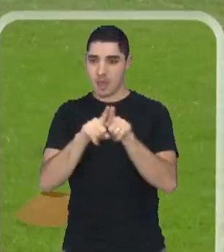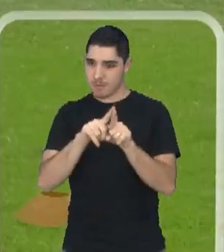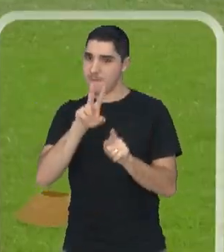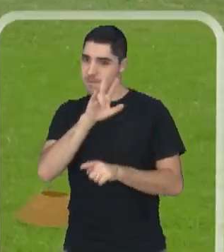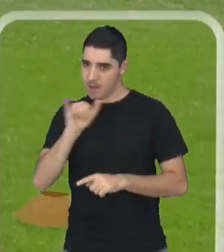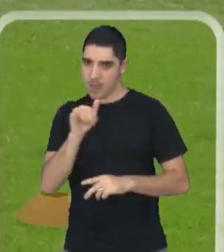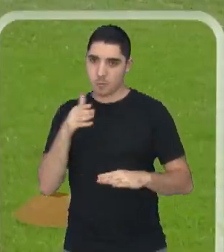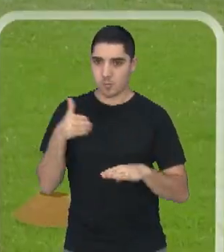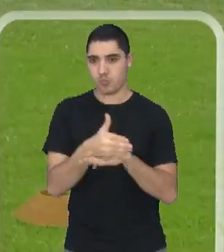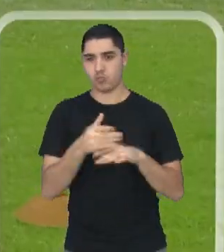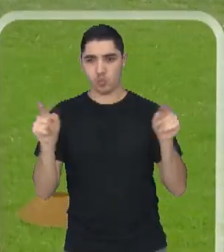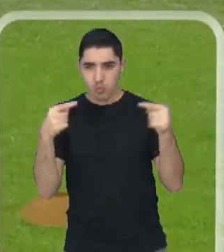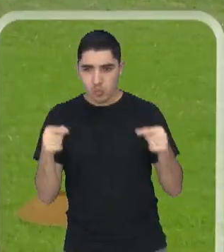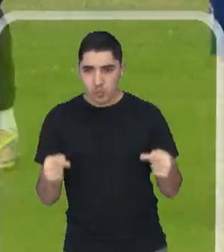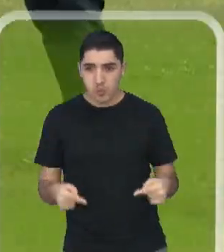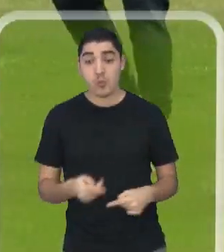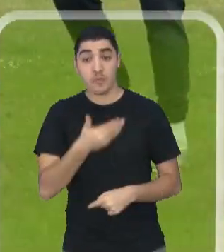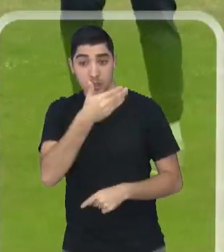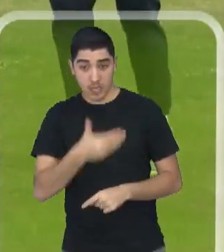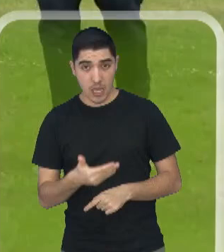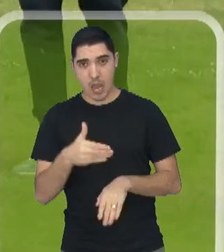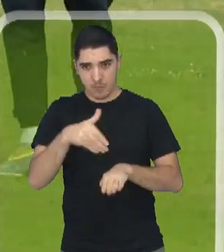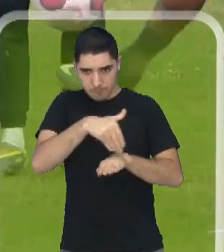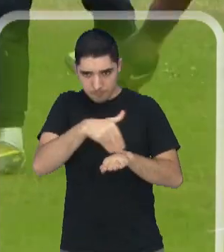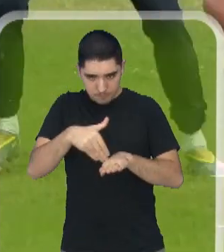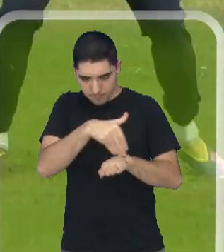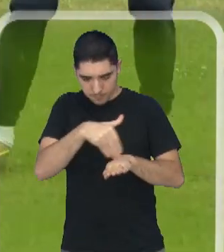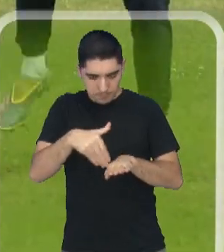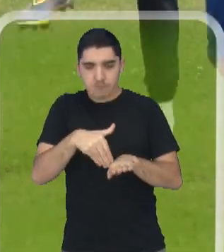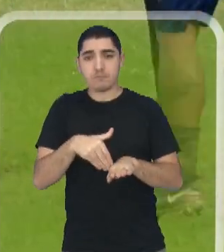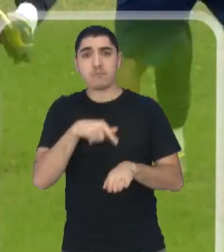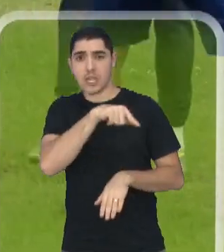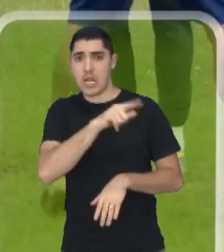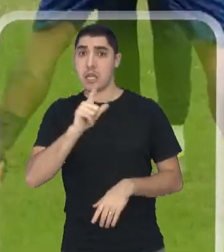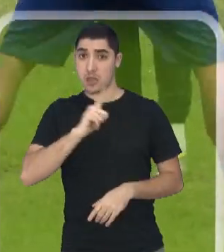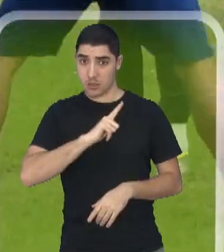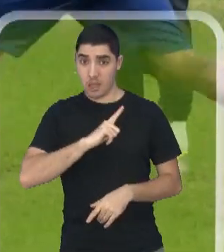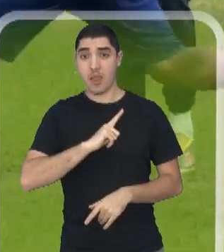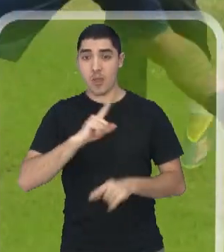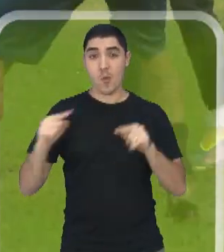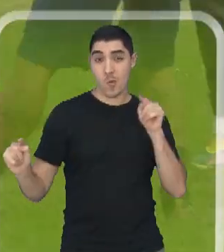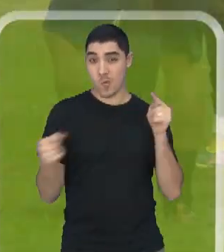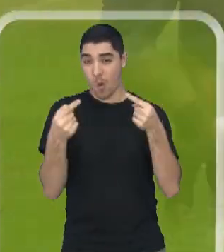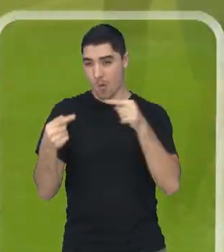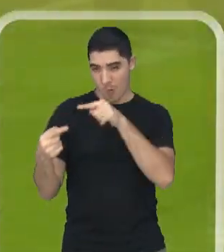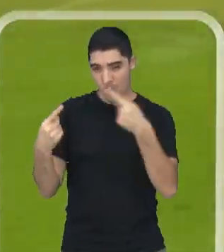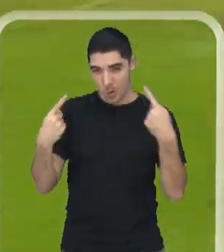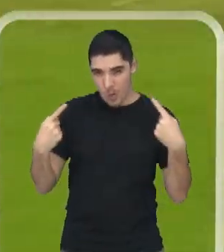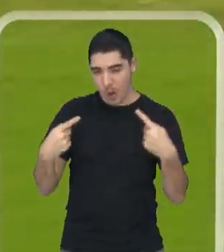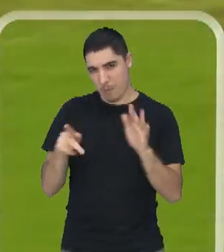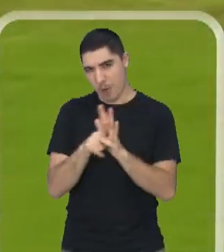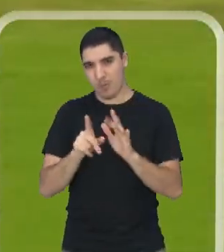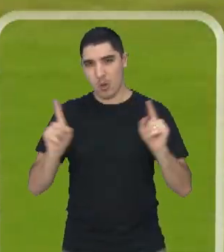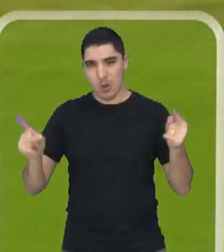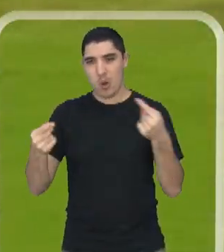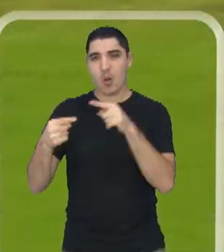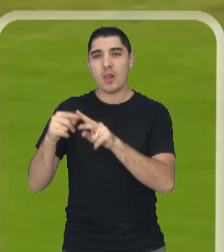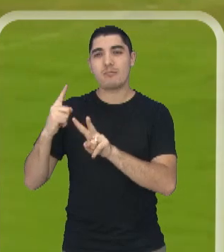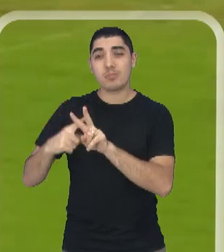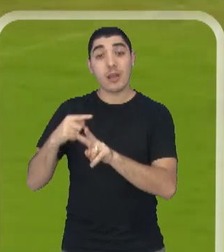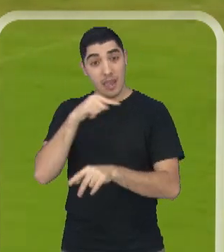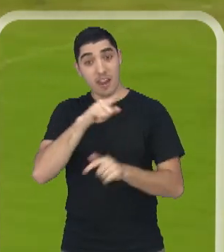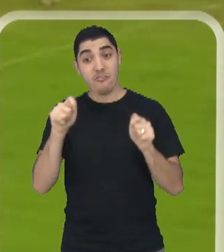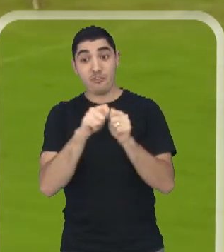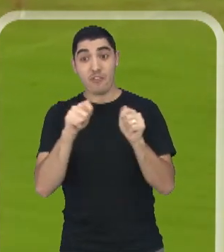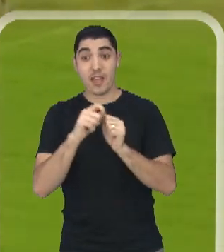Além da regularidade, o volante tem a seu favor um histórico positivo contra o Capivariano. Ele balançou as redes do